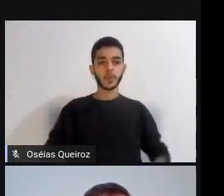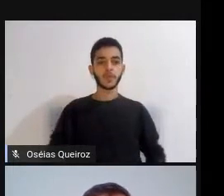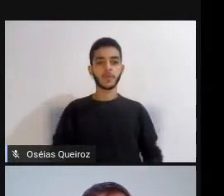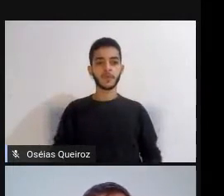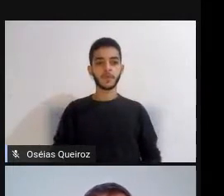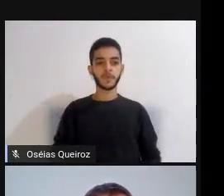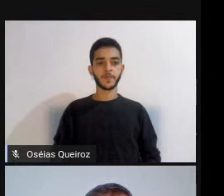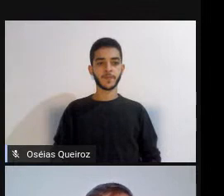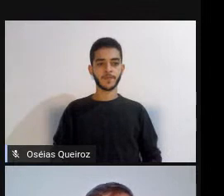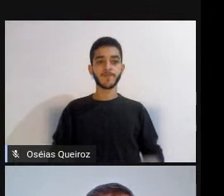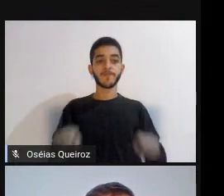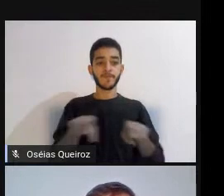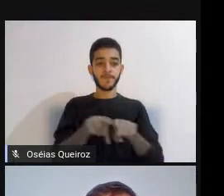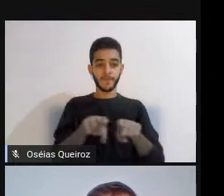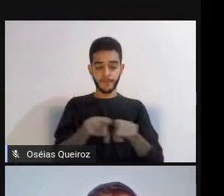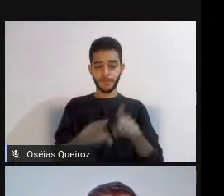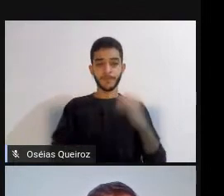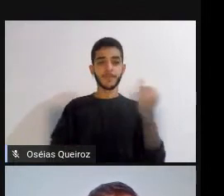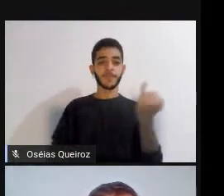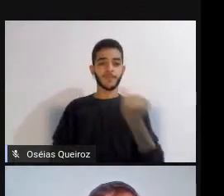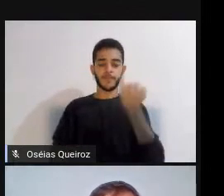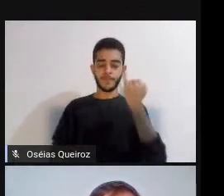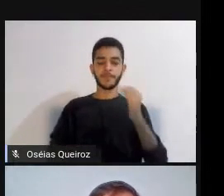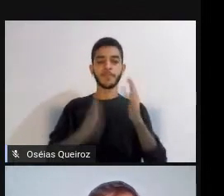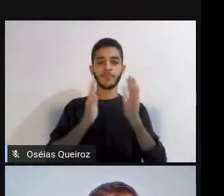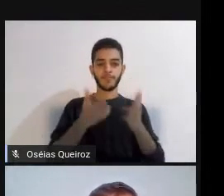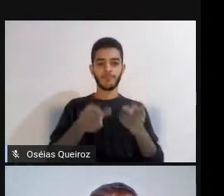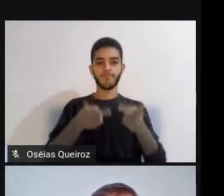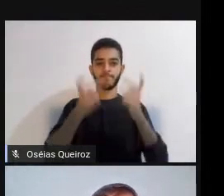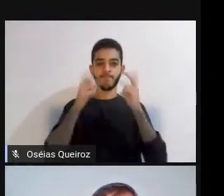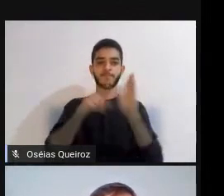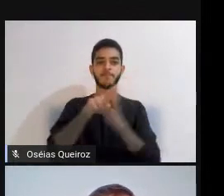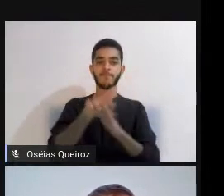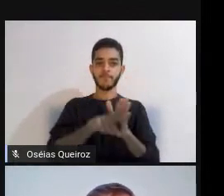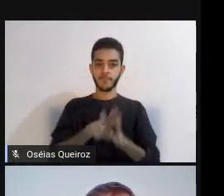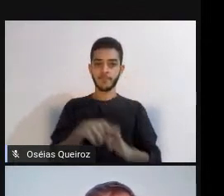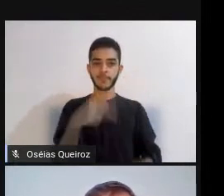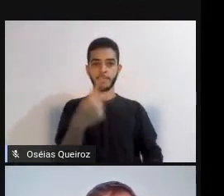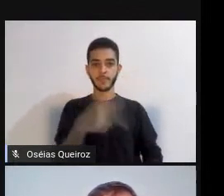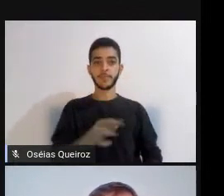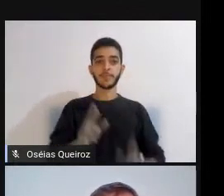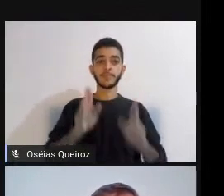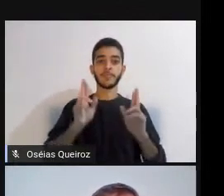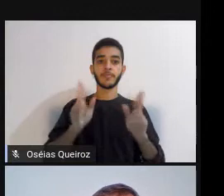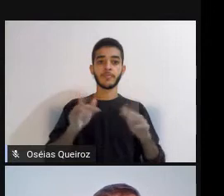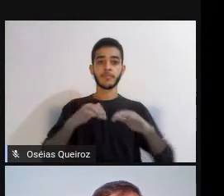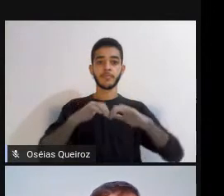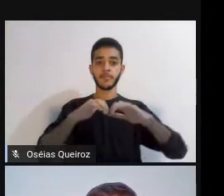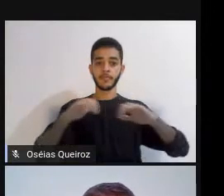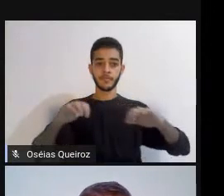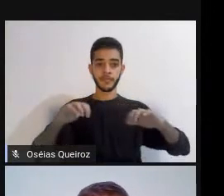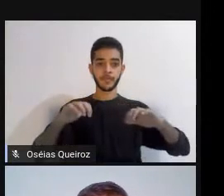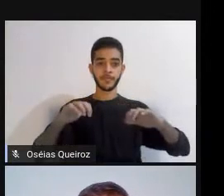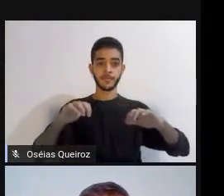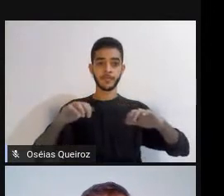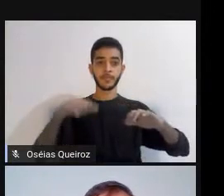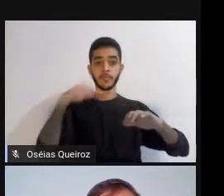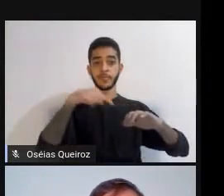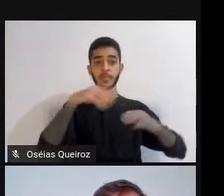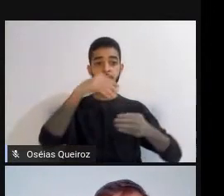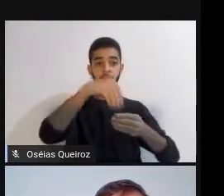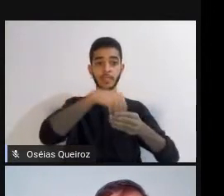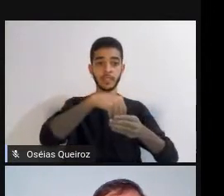Outra questão importante que foi identificada em alguns estudos, como no caso desse, é a diferença na composição